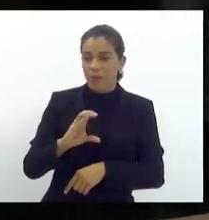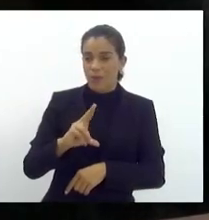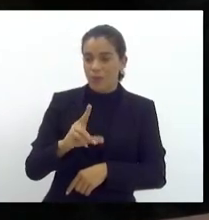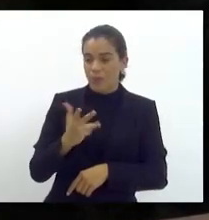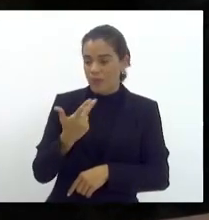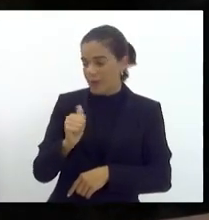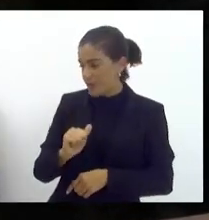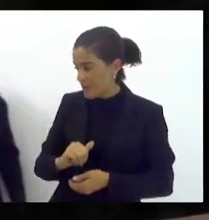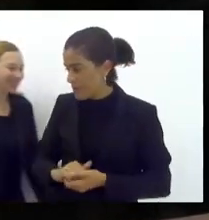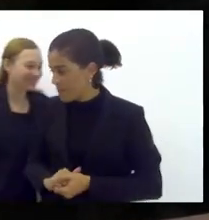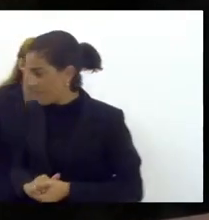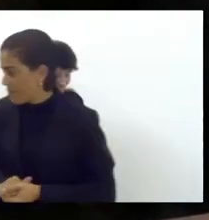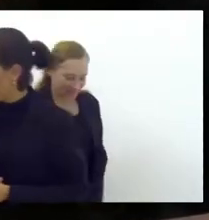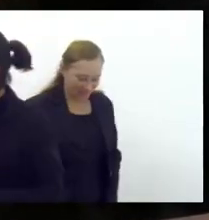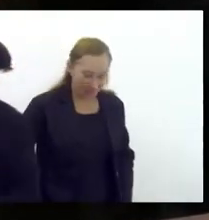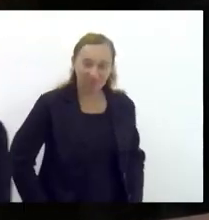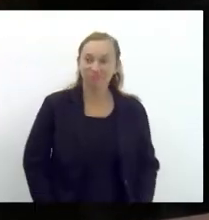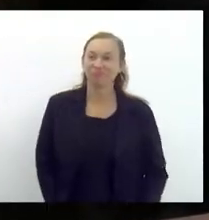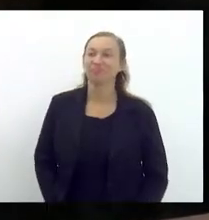bom